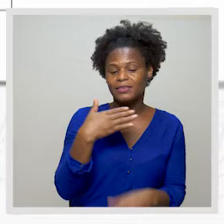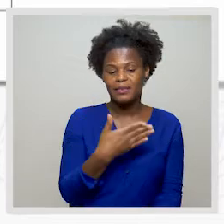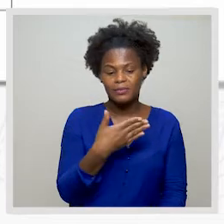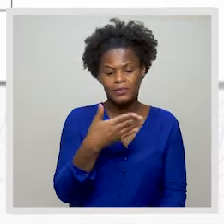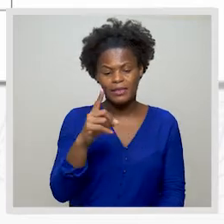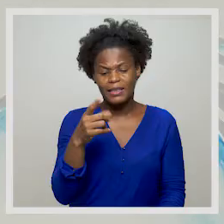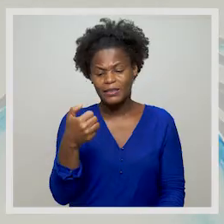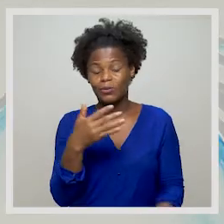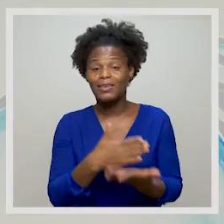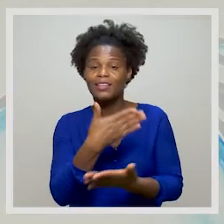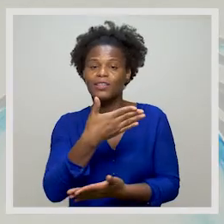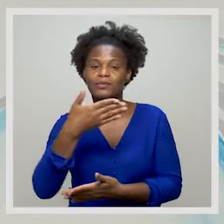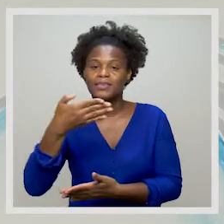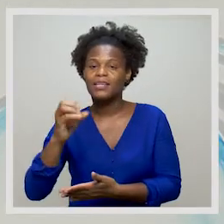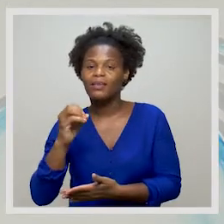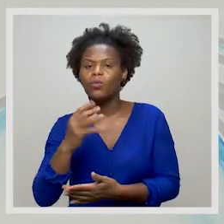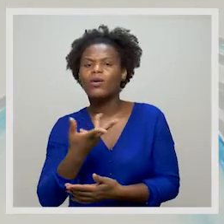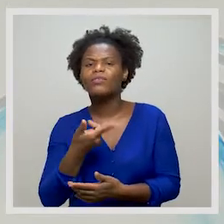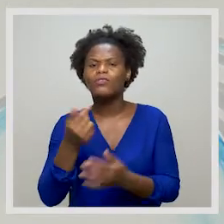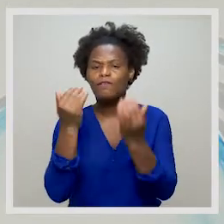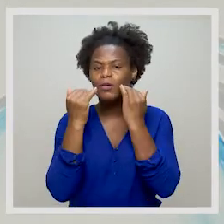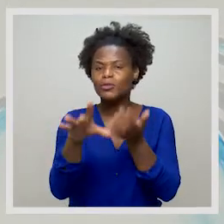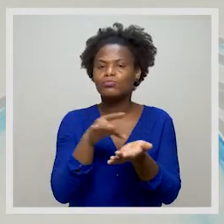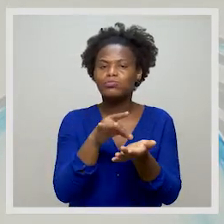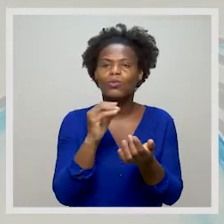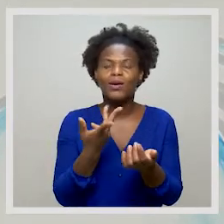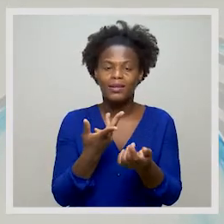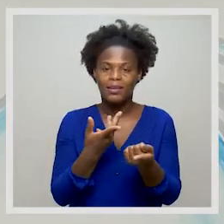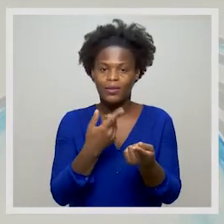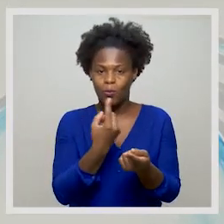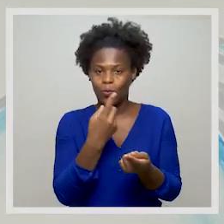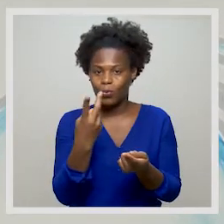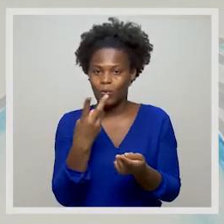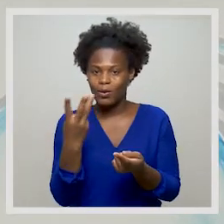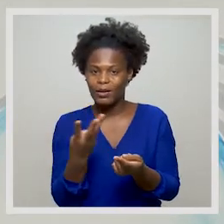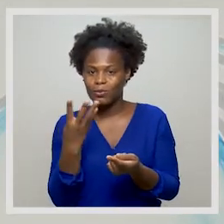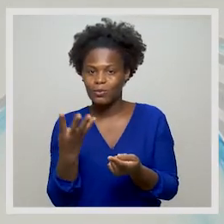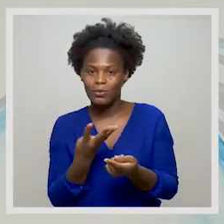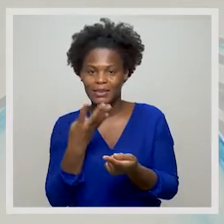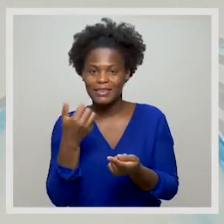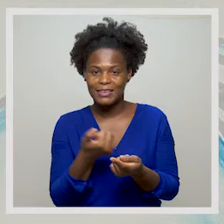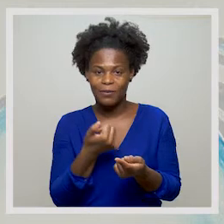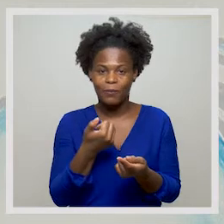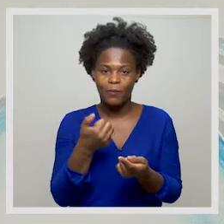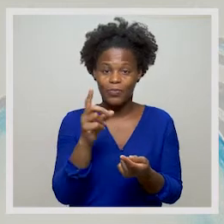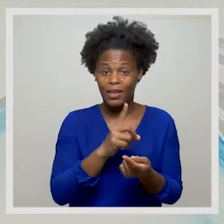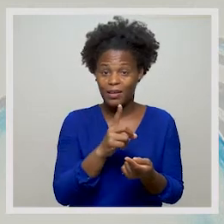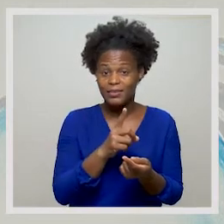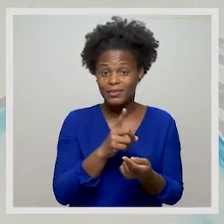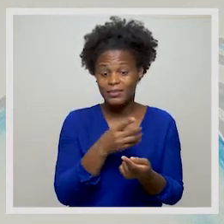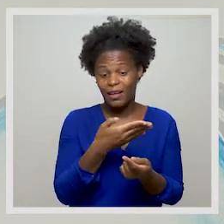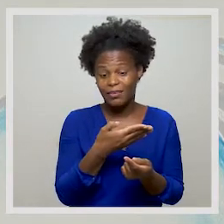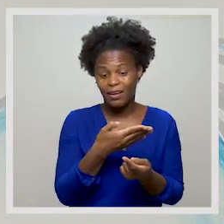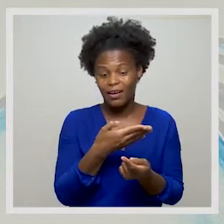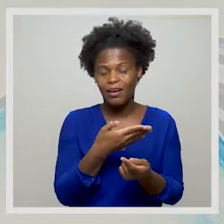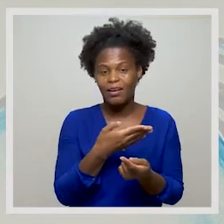165 a 170. Vamos apanhar quantas informações é que temos. 1, 2, 3, 4, 5,